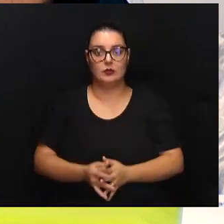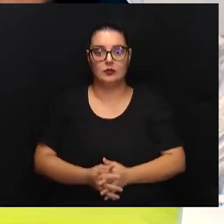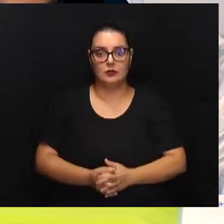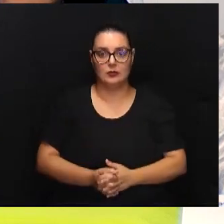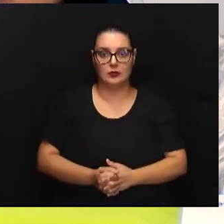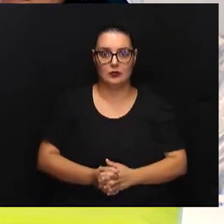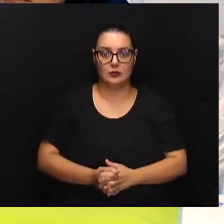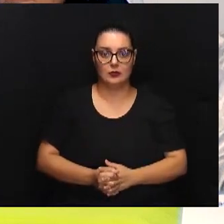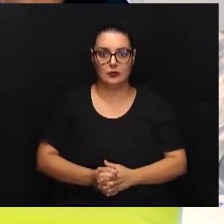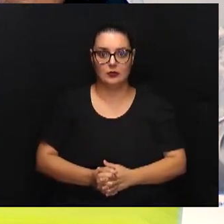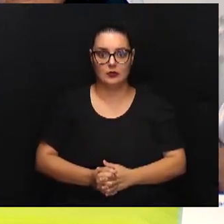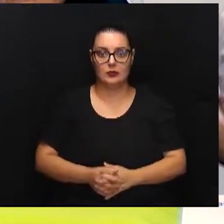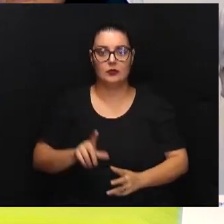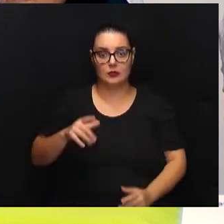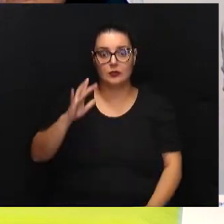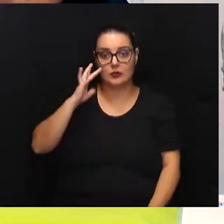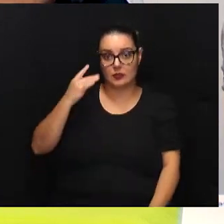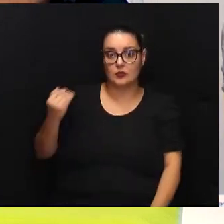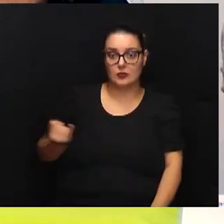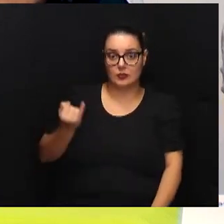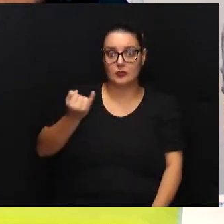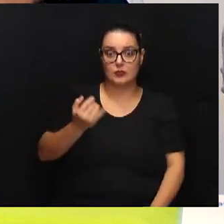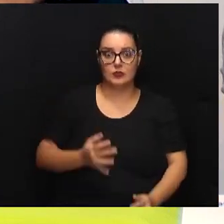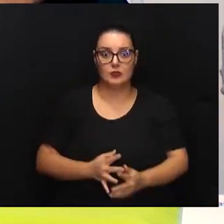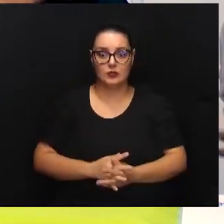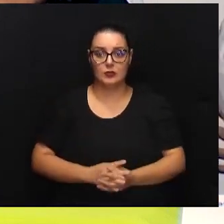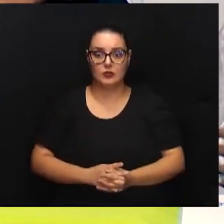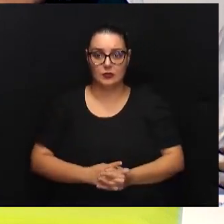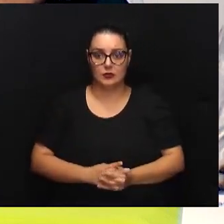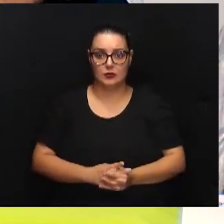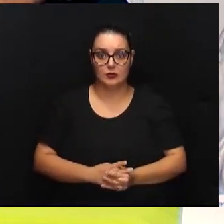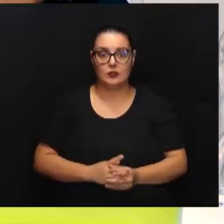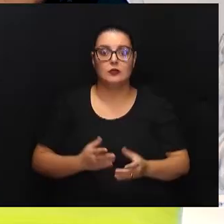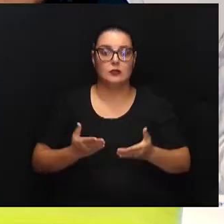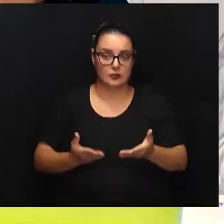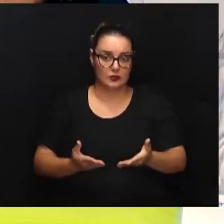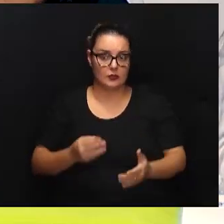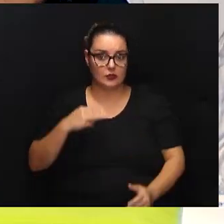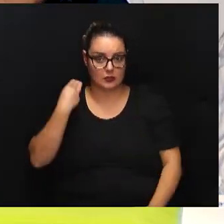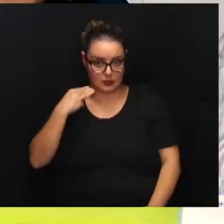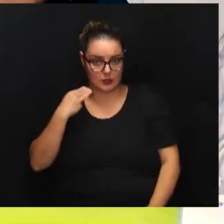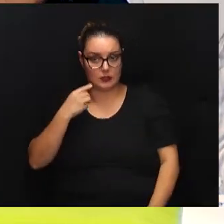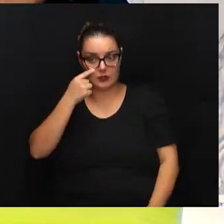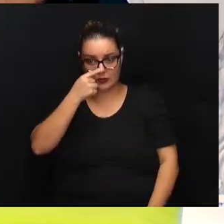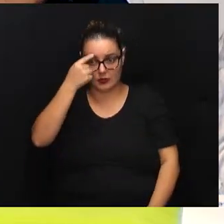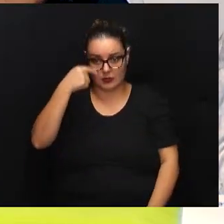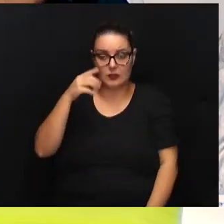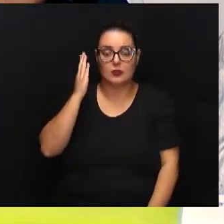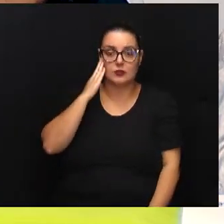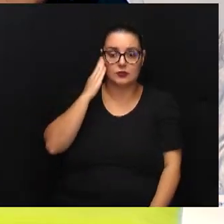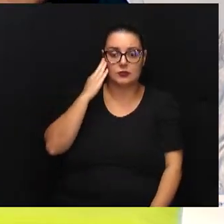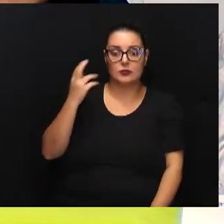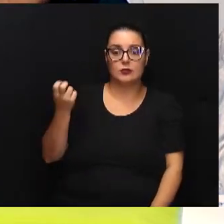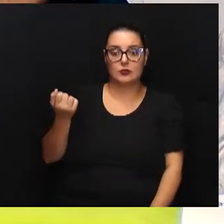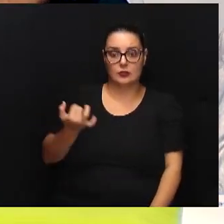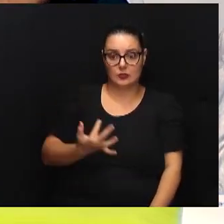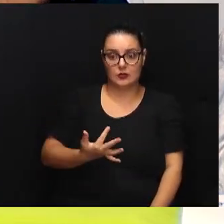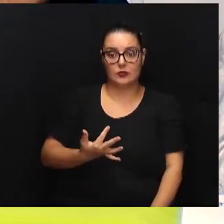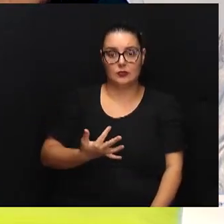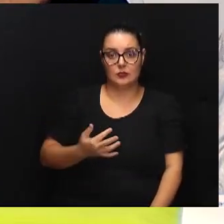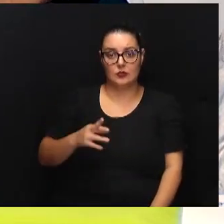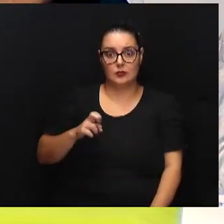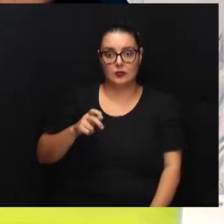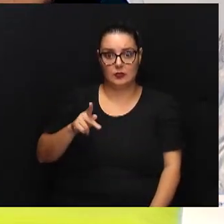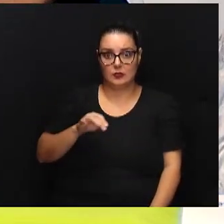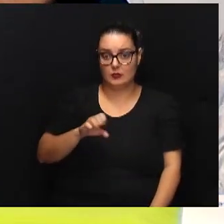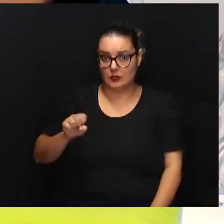gente colocar aqui, certamente Mariana e Paola sabem, o quanto o repasse de insumos de prevenção de ISTs